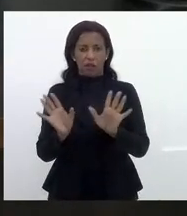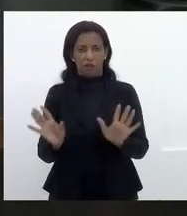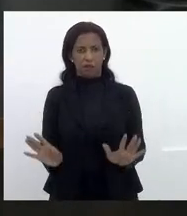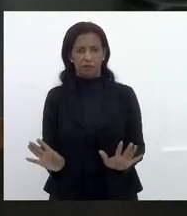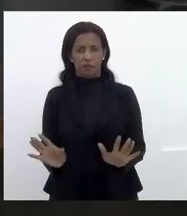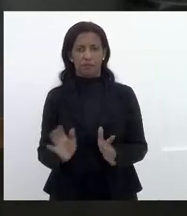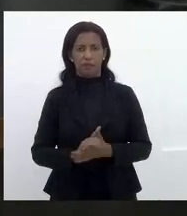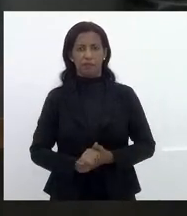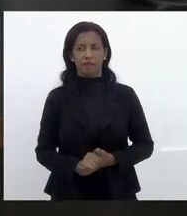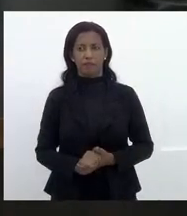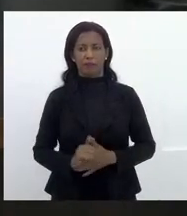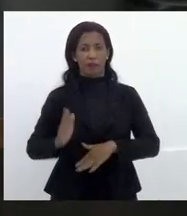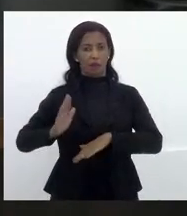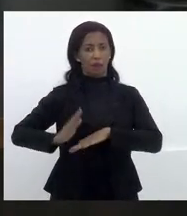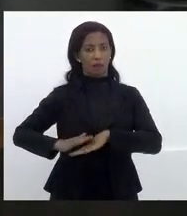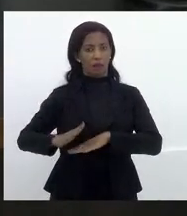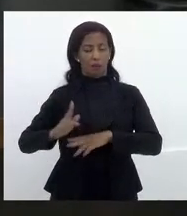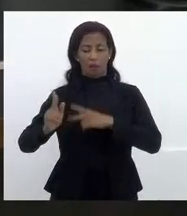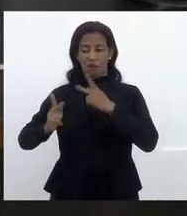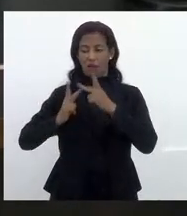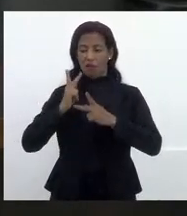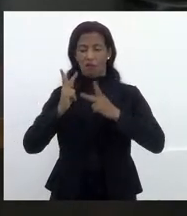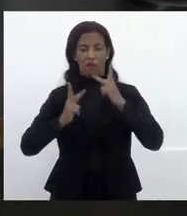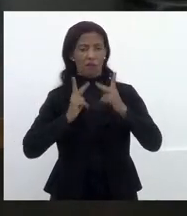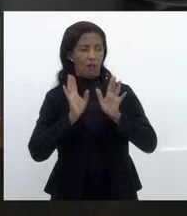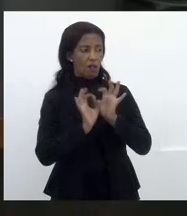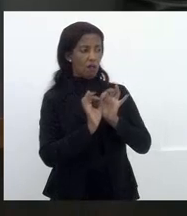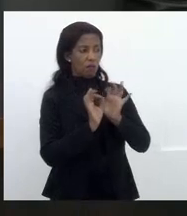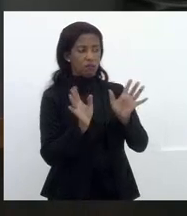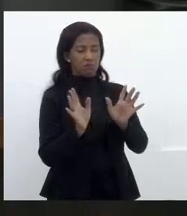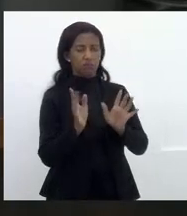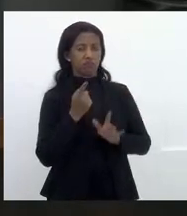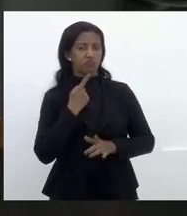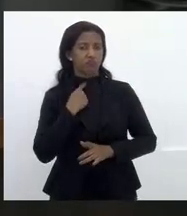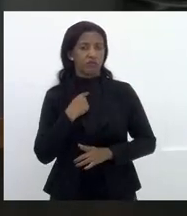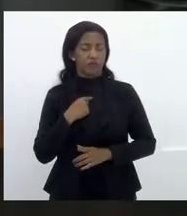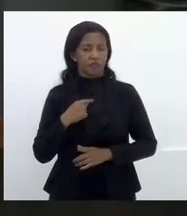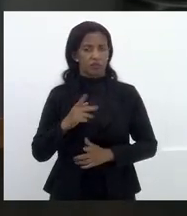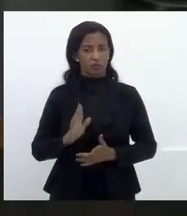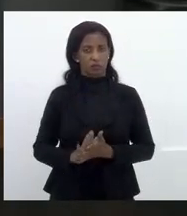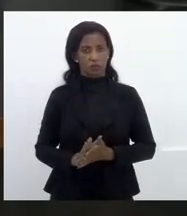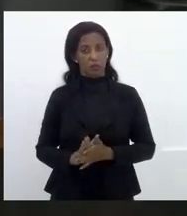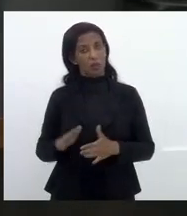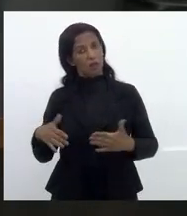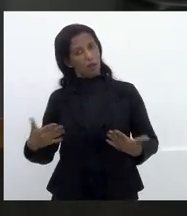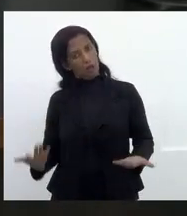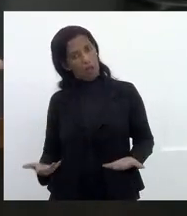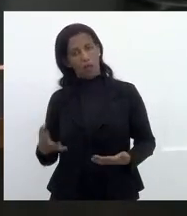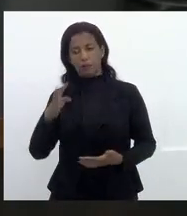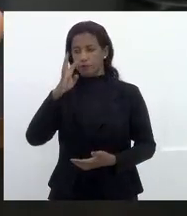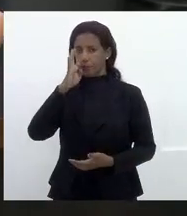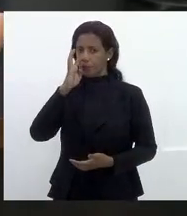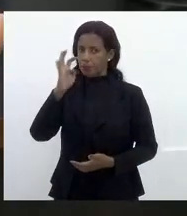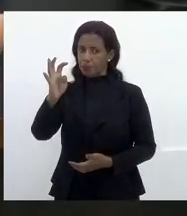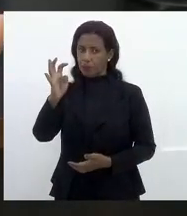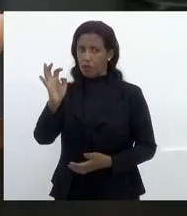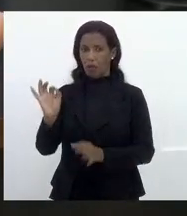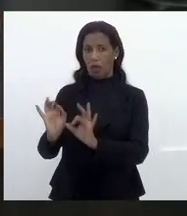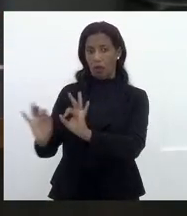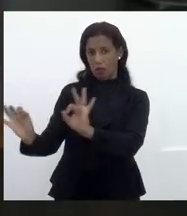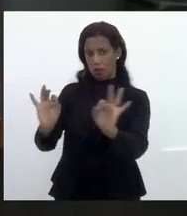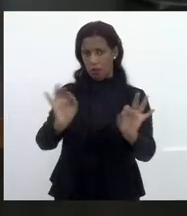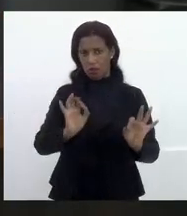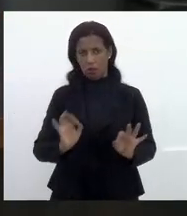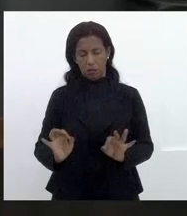para fazer a fala que quiser evidentemente que não seja ofensiva a